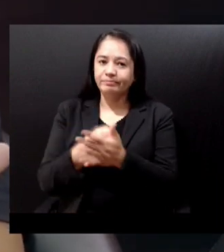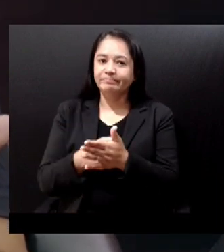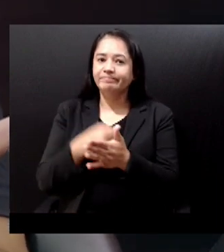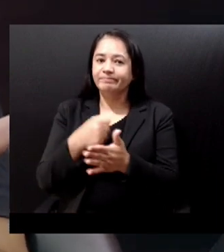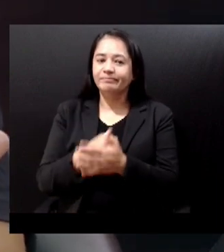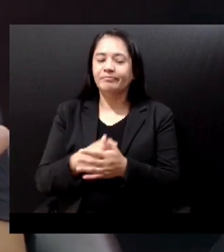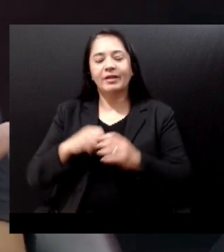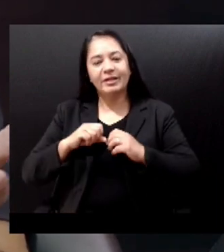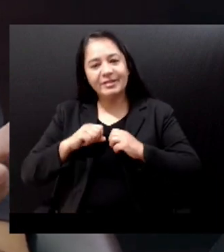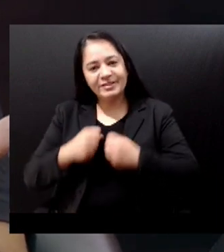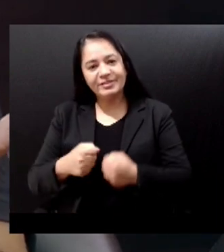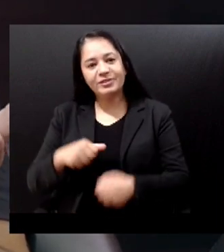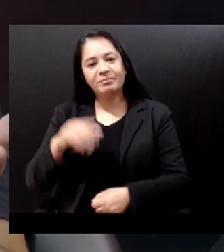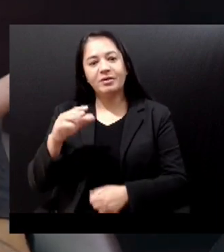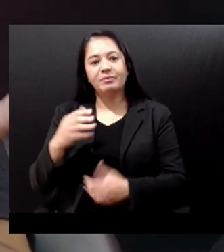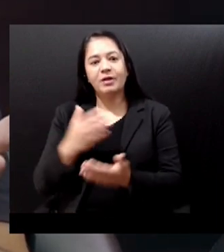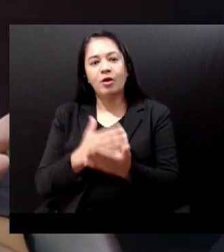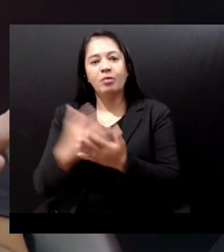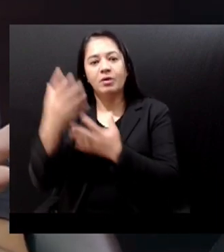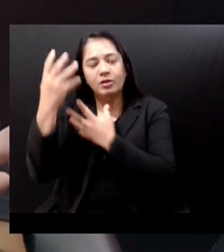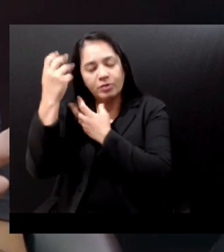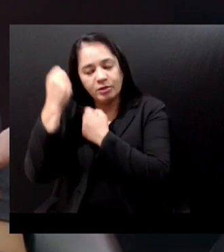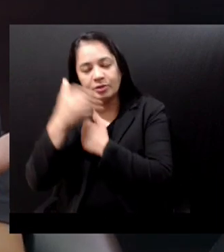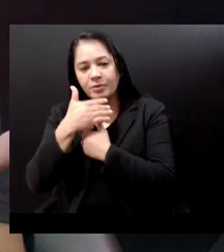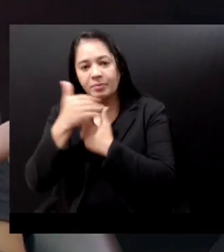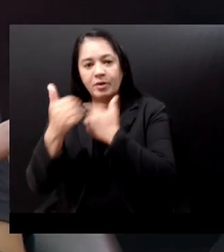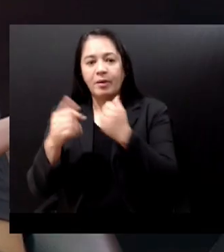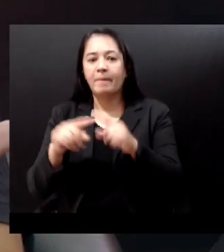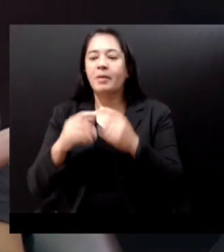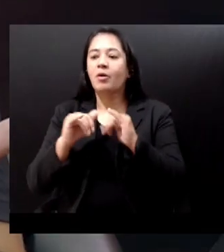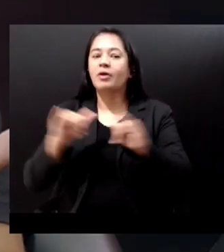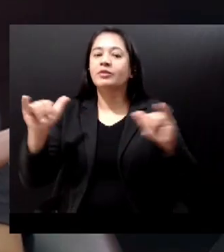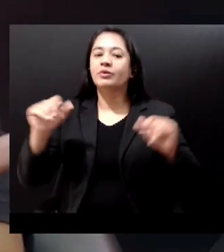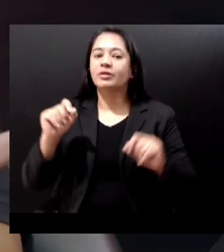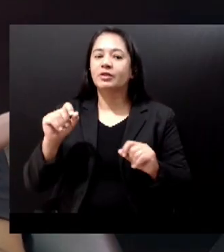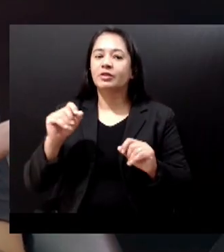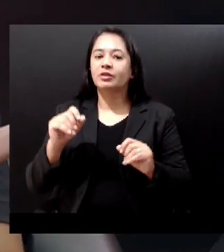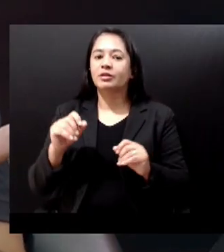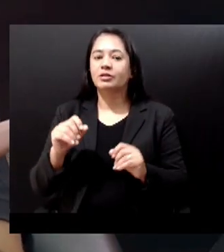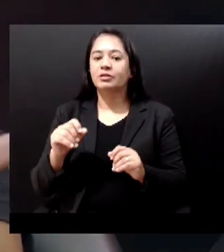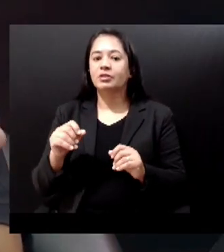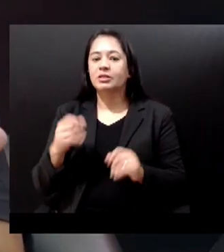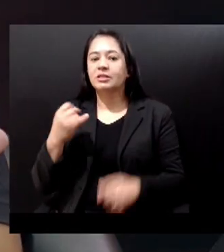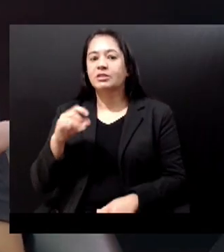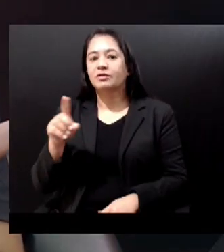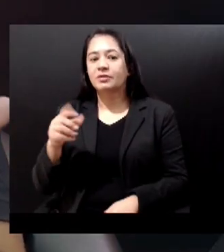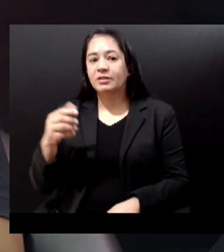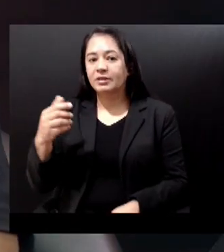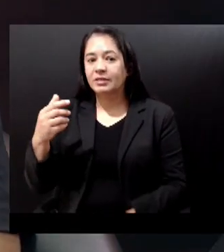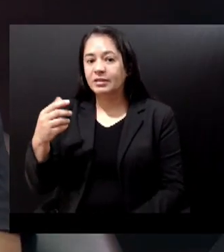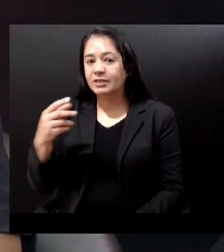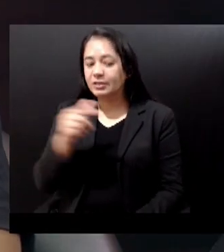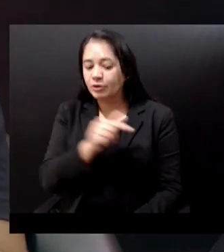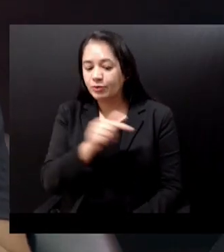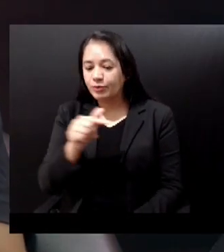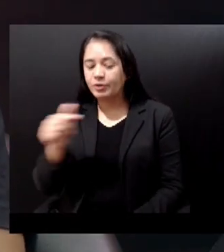a melhorar. Mas uma boa notícia é que o sono já começa a melhorar logo na primeira, segunda semana já tem uma melhora significativa. Então é